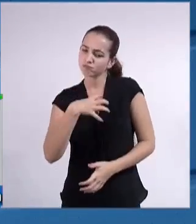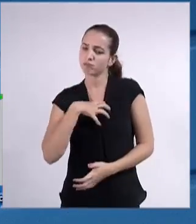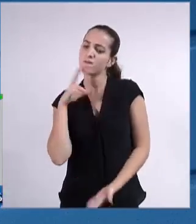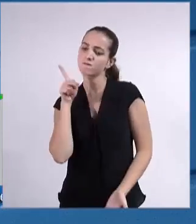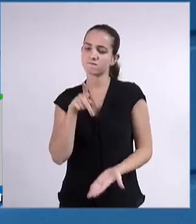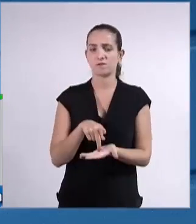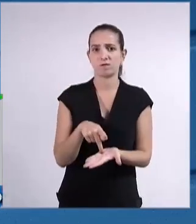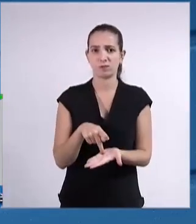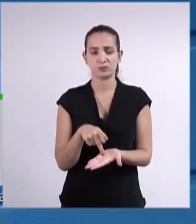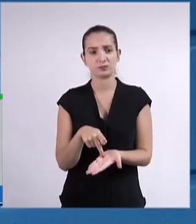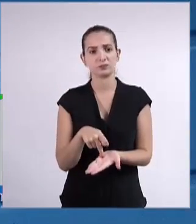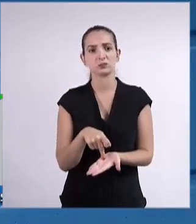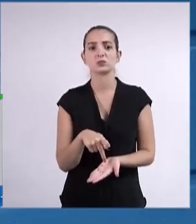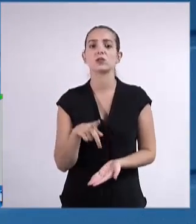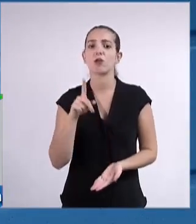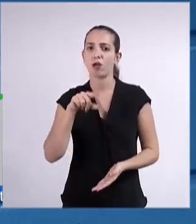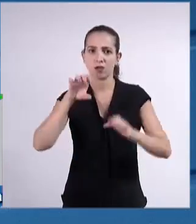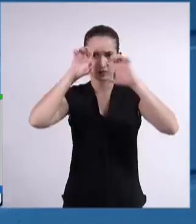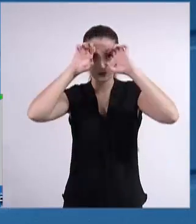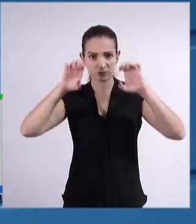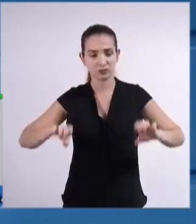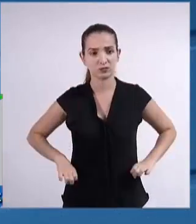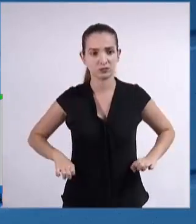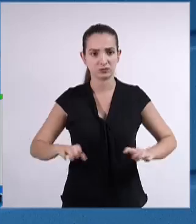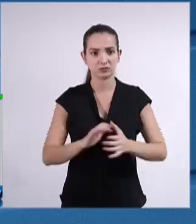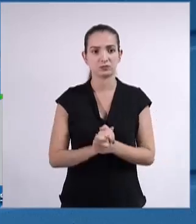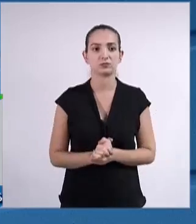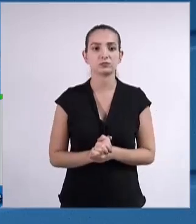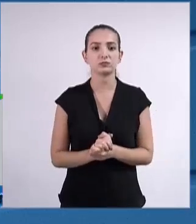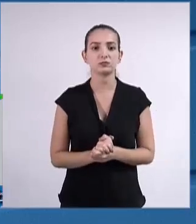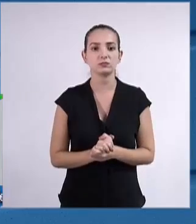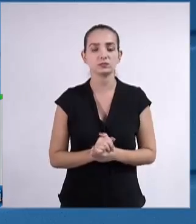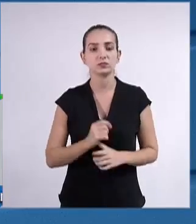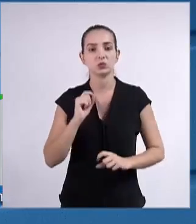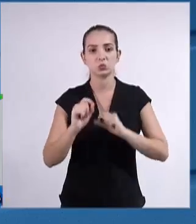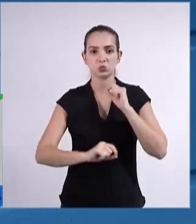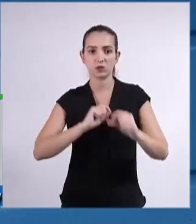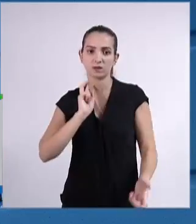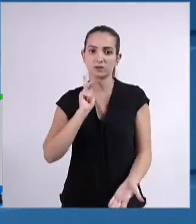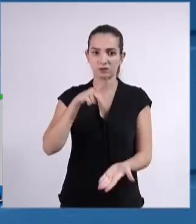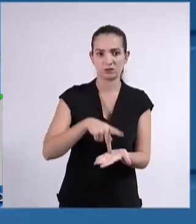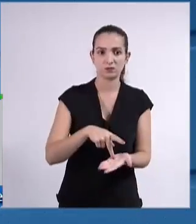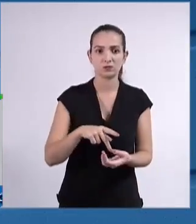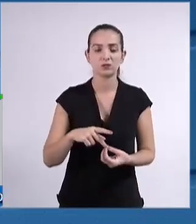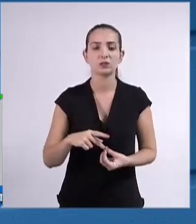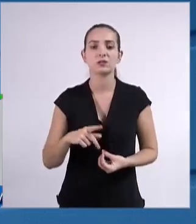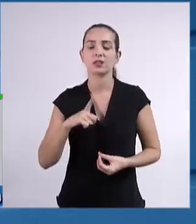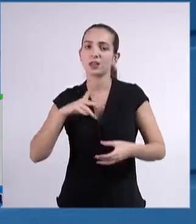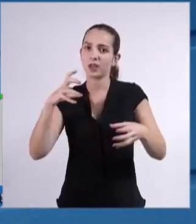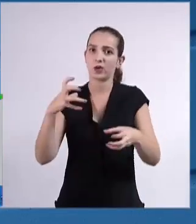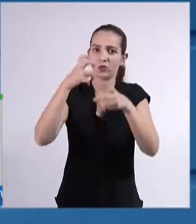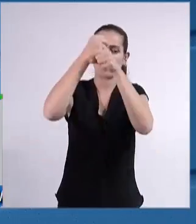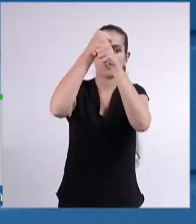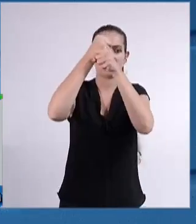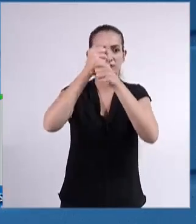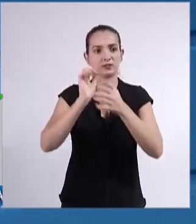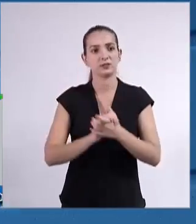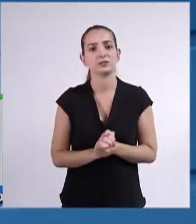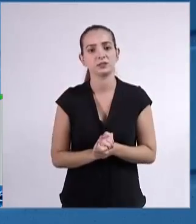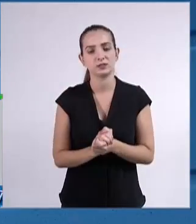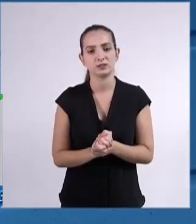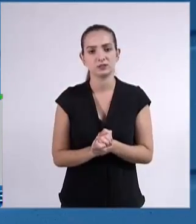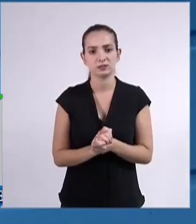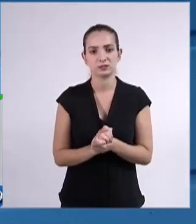verdadeiro, né? Algo muito ético, algo que de fato tenha a confiança do